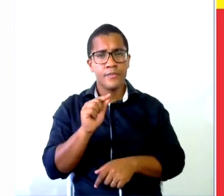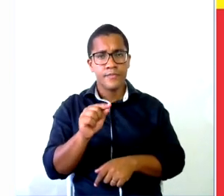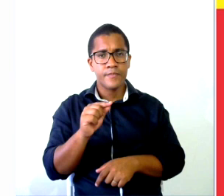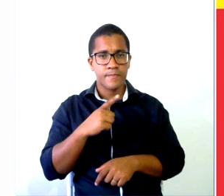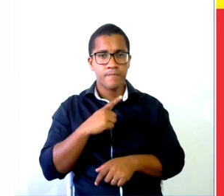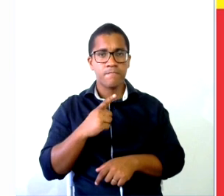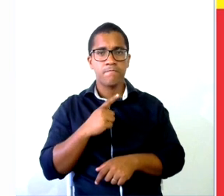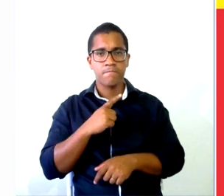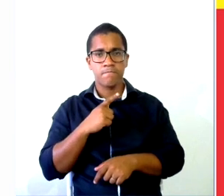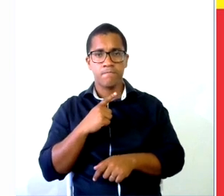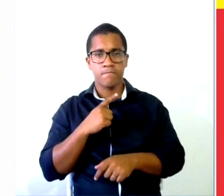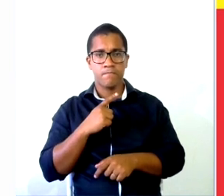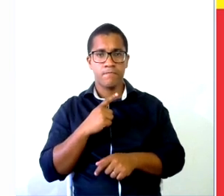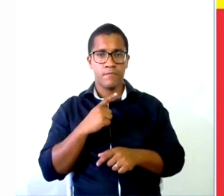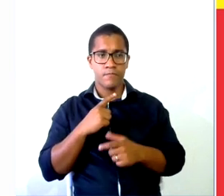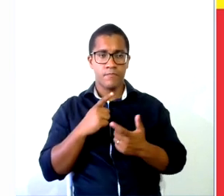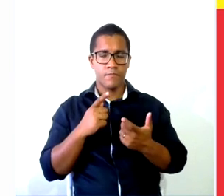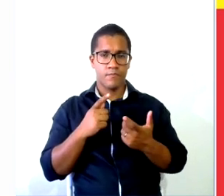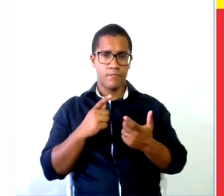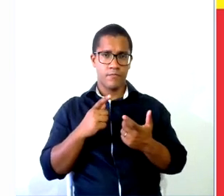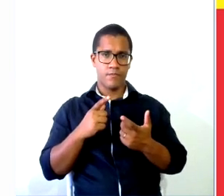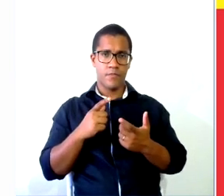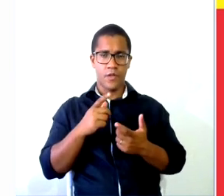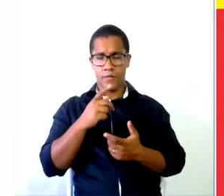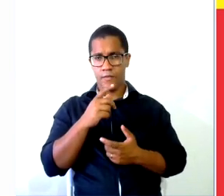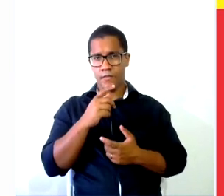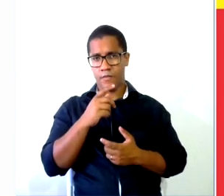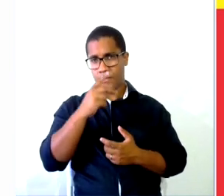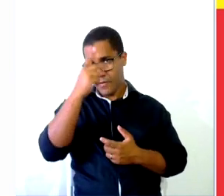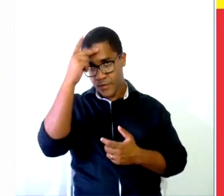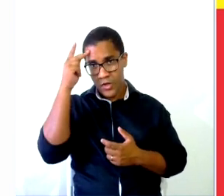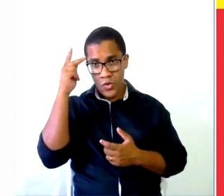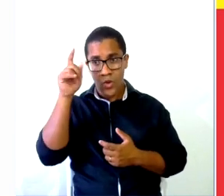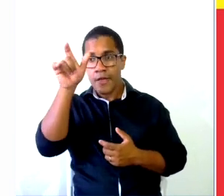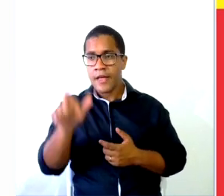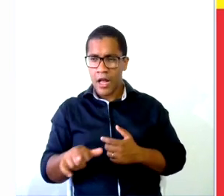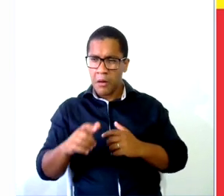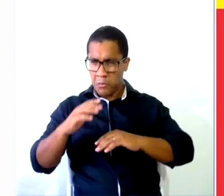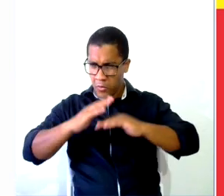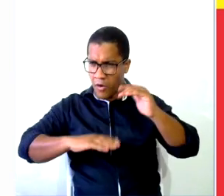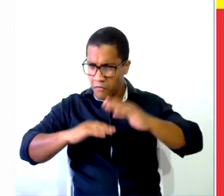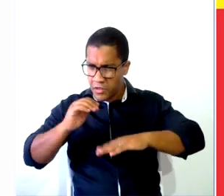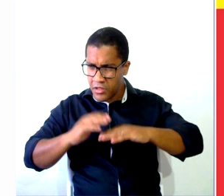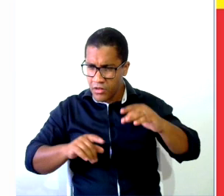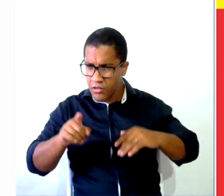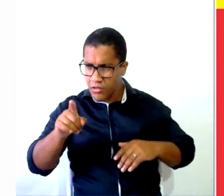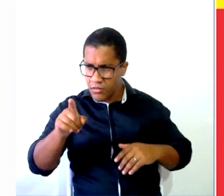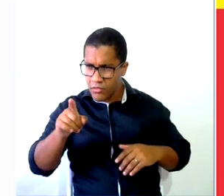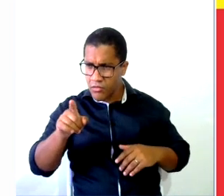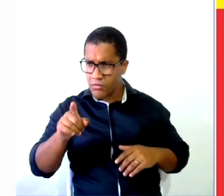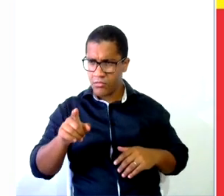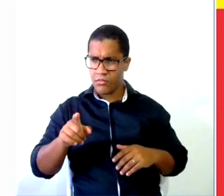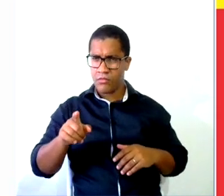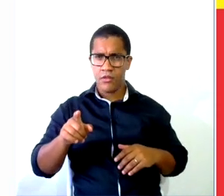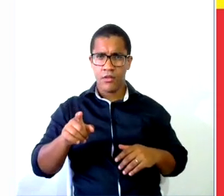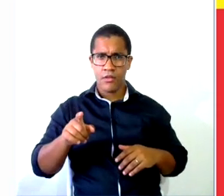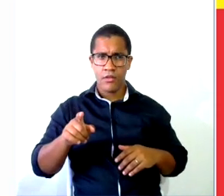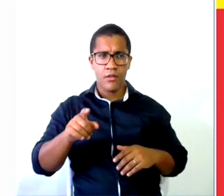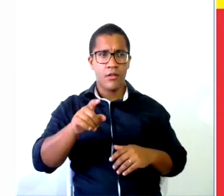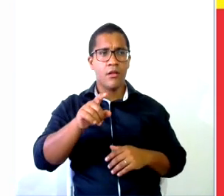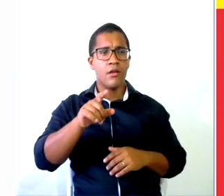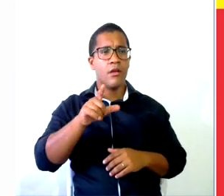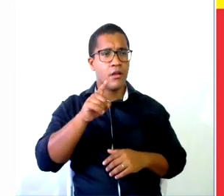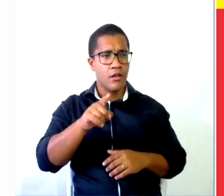em consideração o fato de uma pessoa ter uma profissão. Não é isso. Solo fez